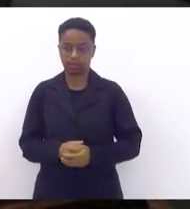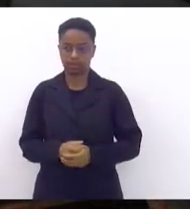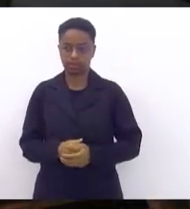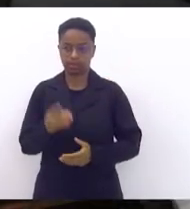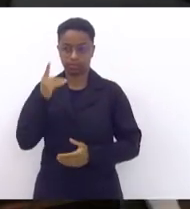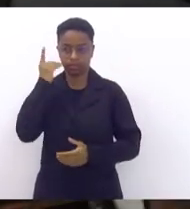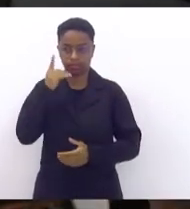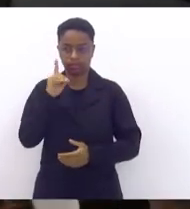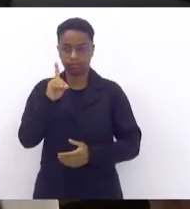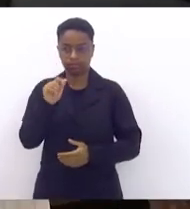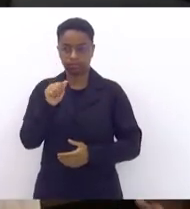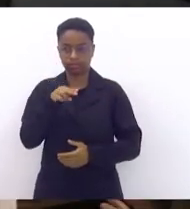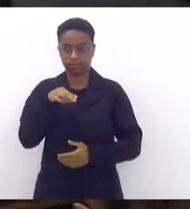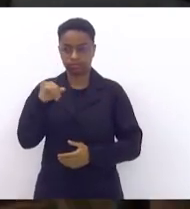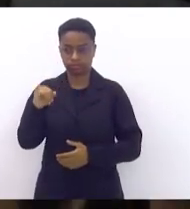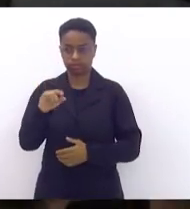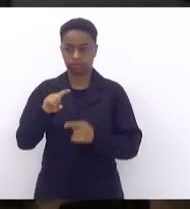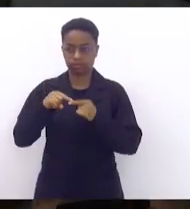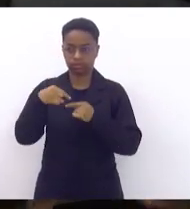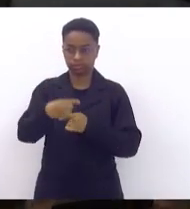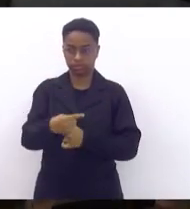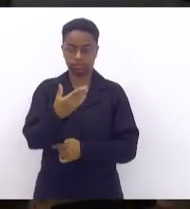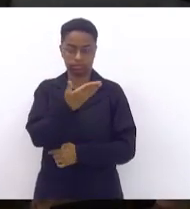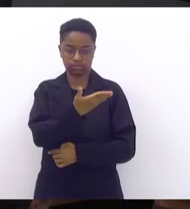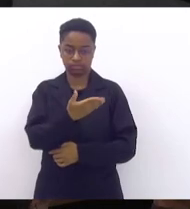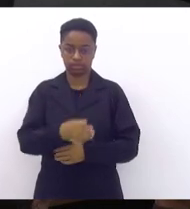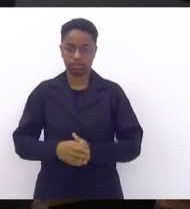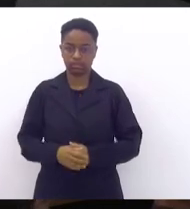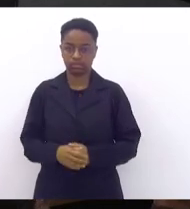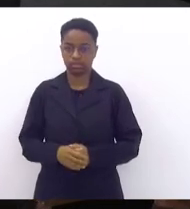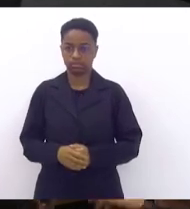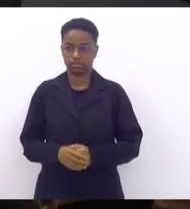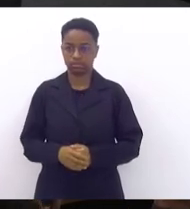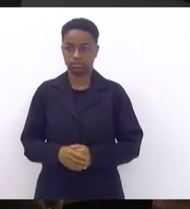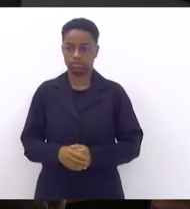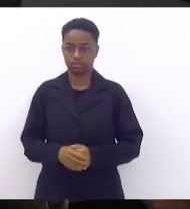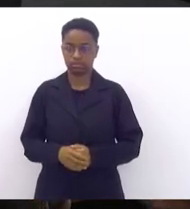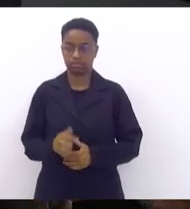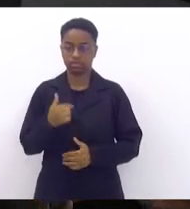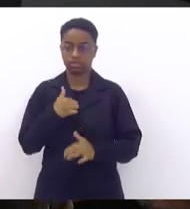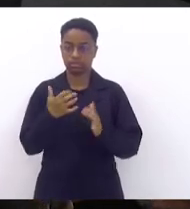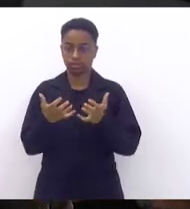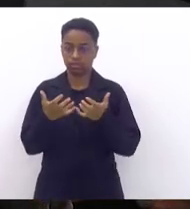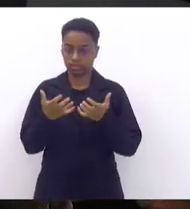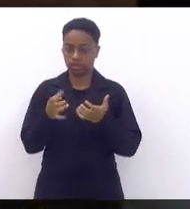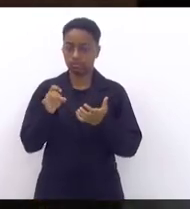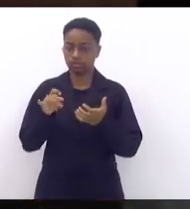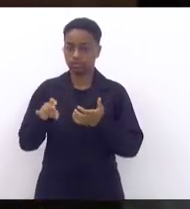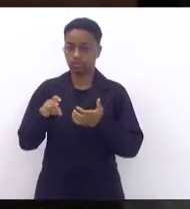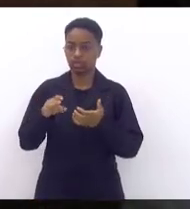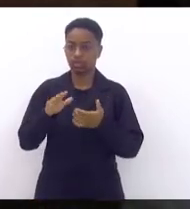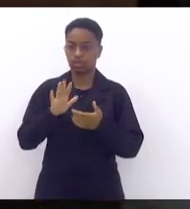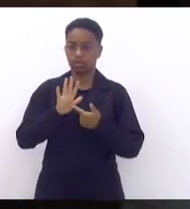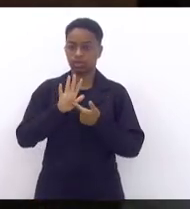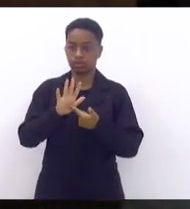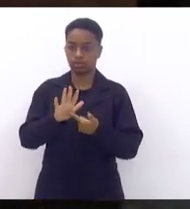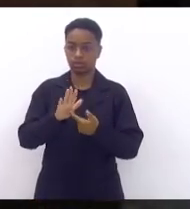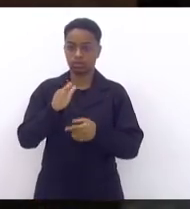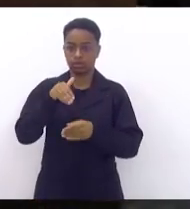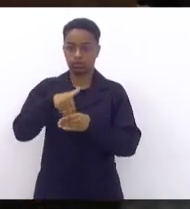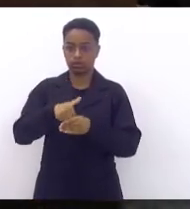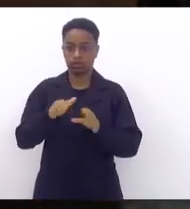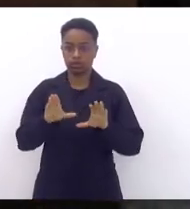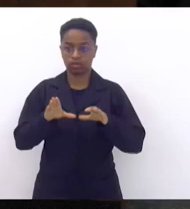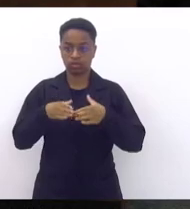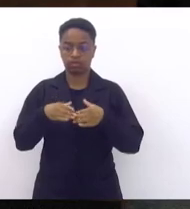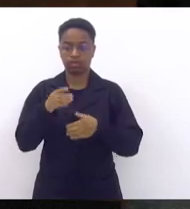Dani, por favor. Seguida, por favor. Vossa Excelência, deputado Fred. Queria só fazer um encaminhamento de voto da bancada do